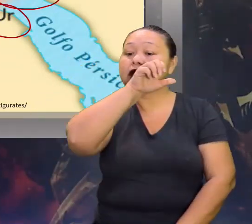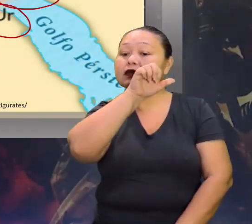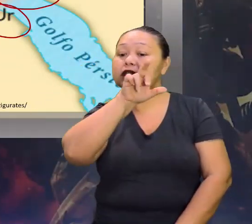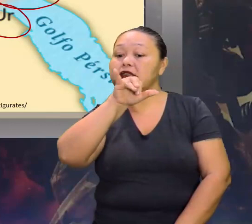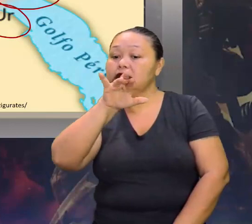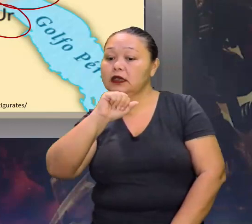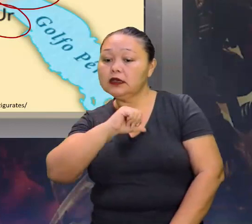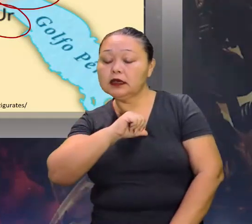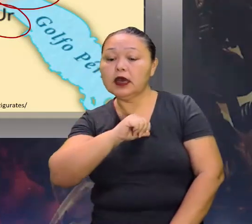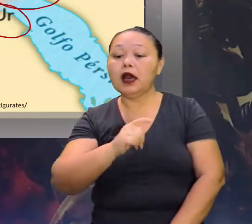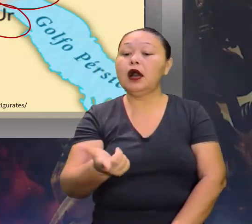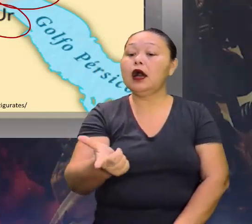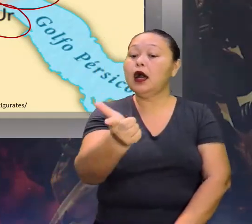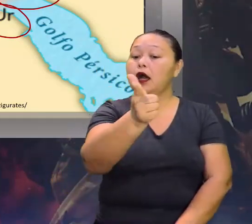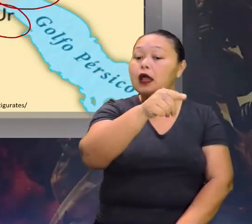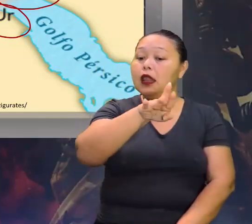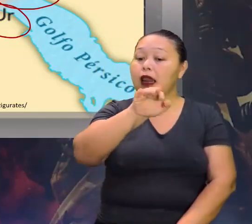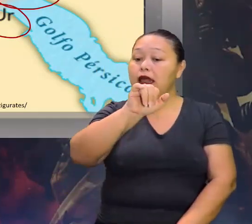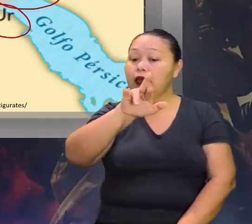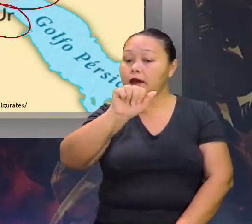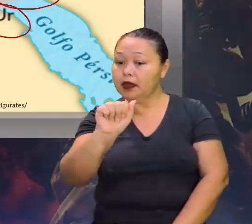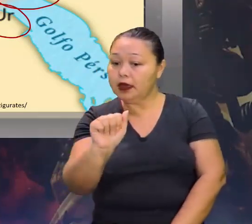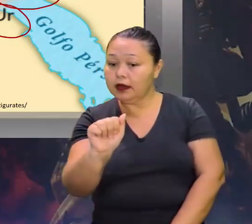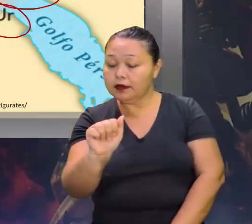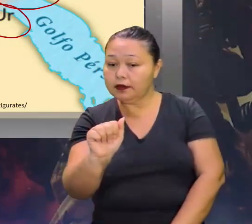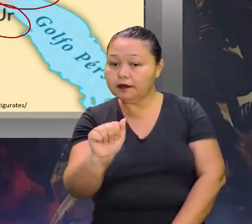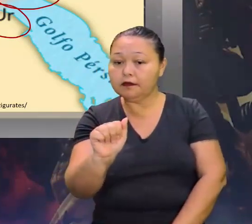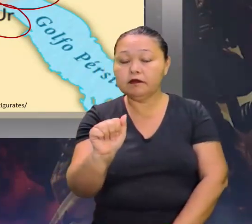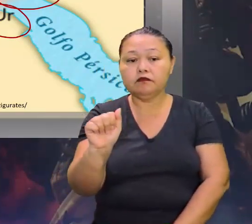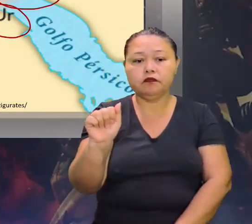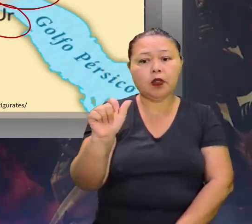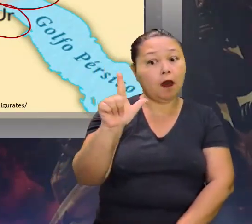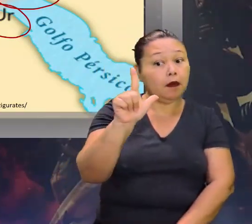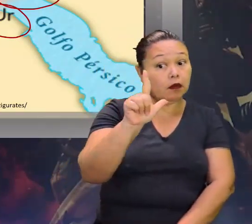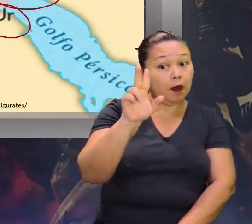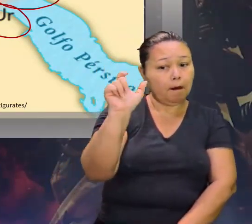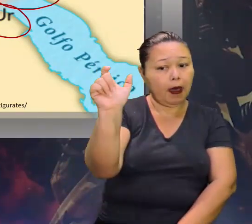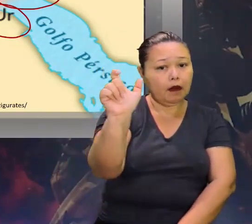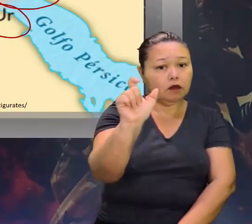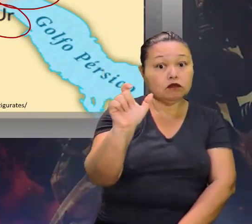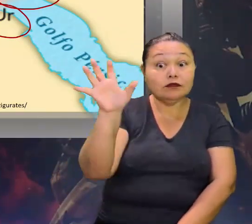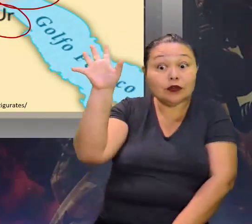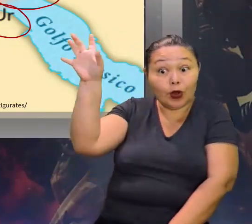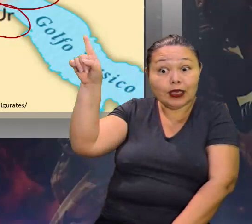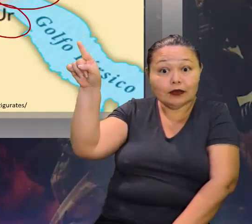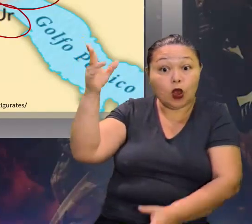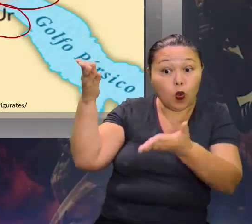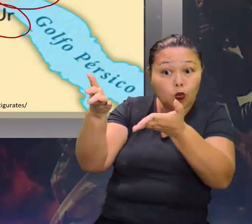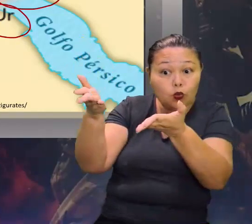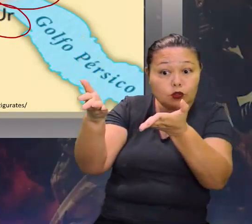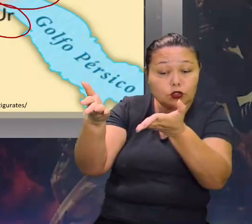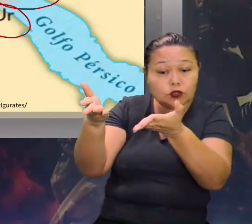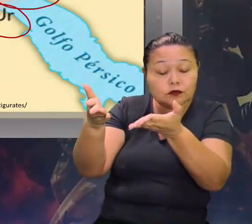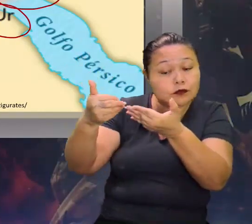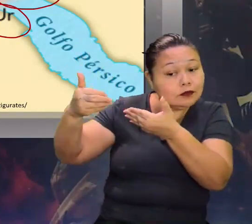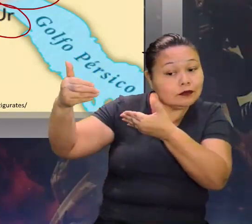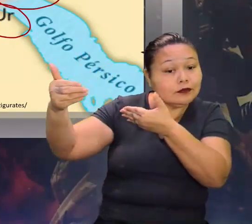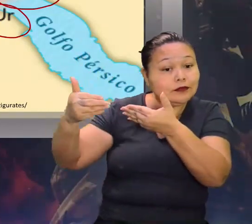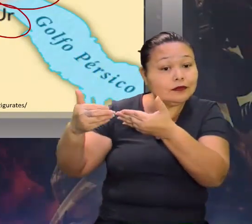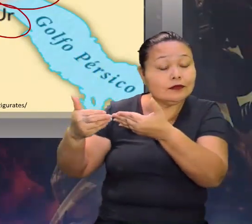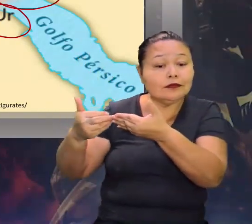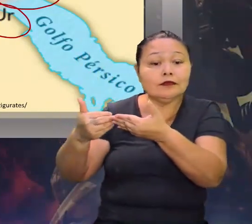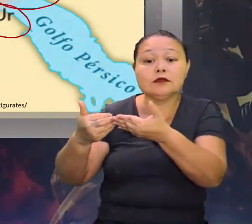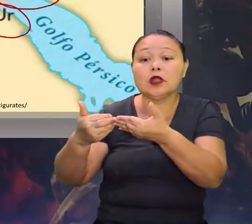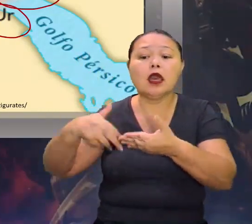Síria, Líbia. Todas essas palavras que eu falei para vocês estão aqui, próximo. E ali é